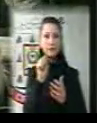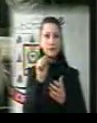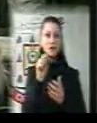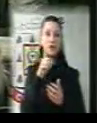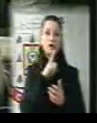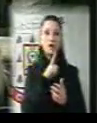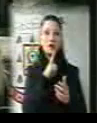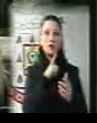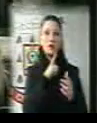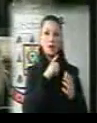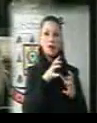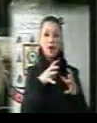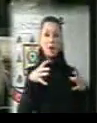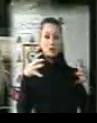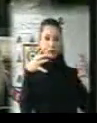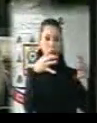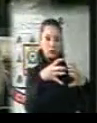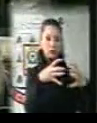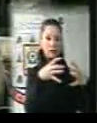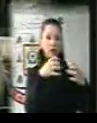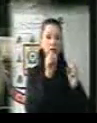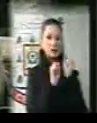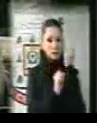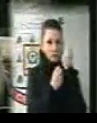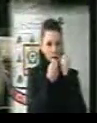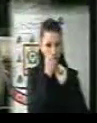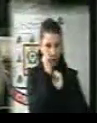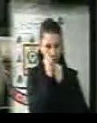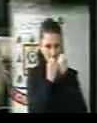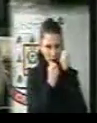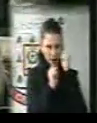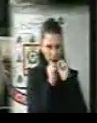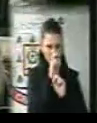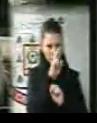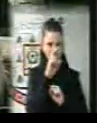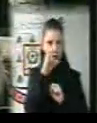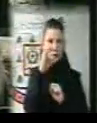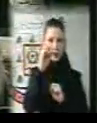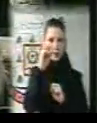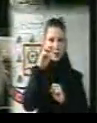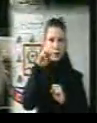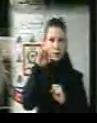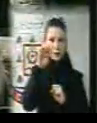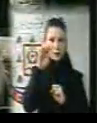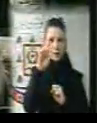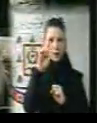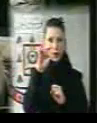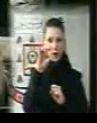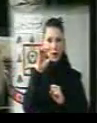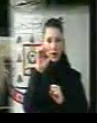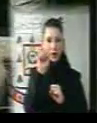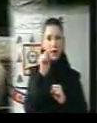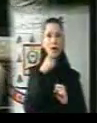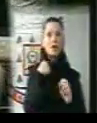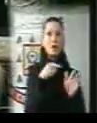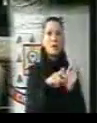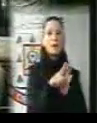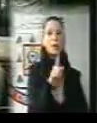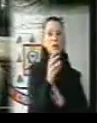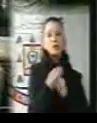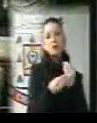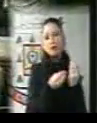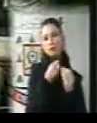colmeia industrial, na região do bairro Próspera, que ele também pergunta sobre as indenizações. E, nesse